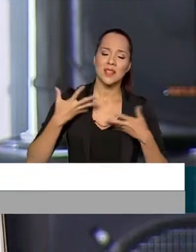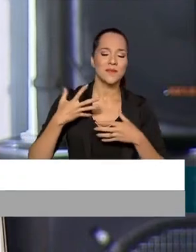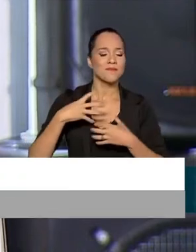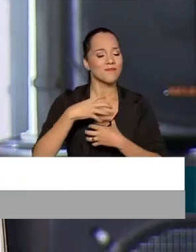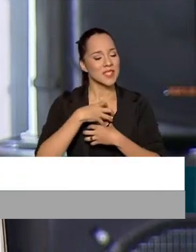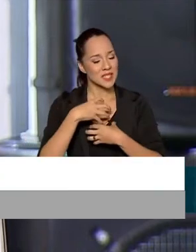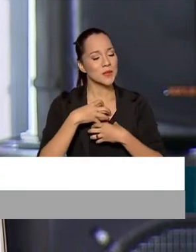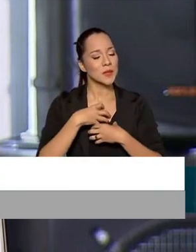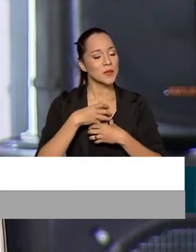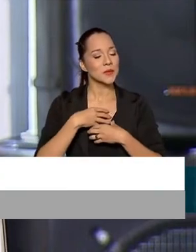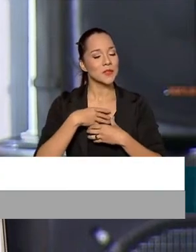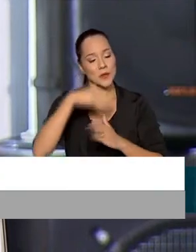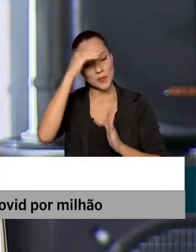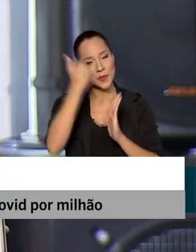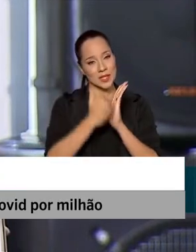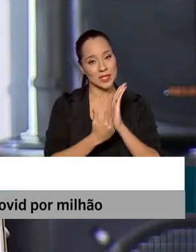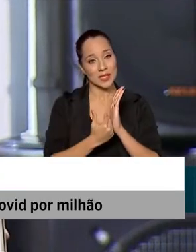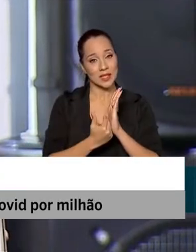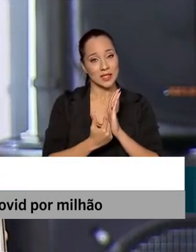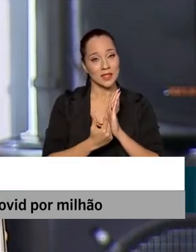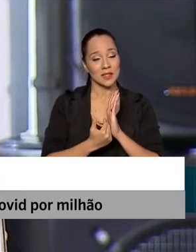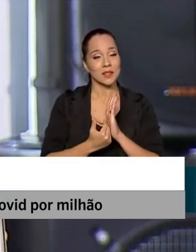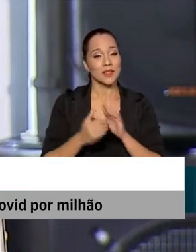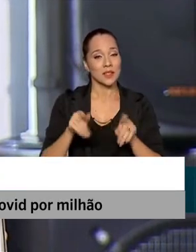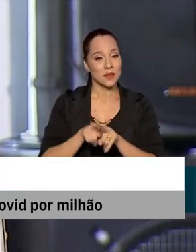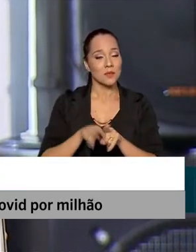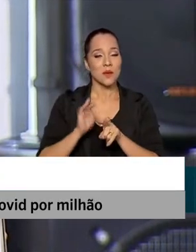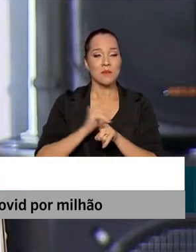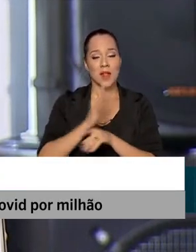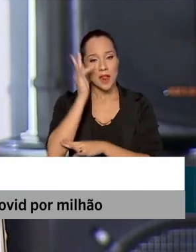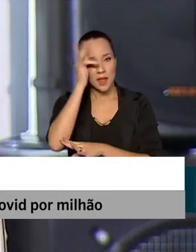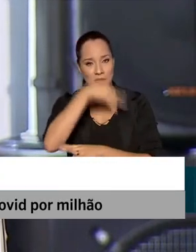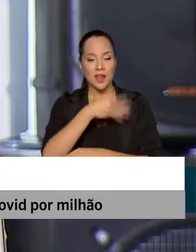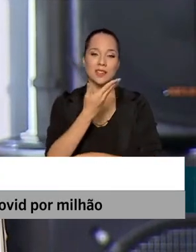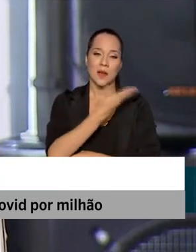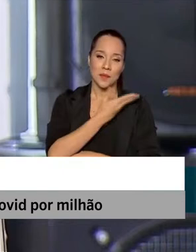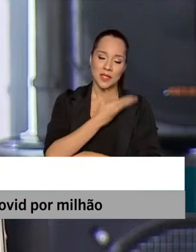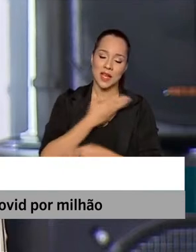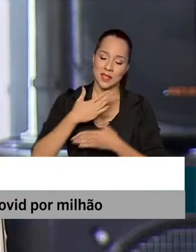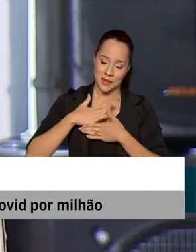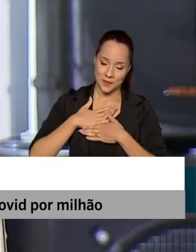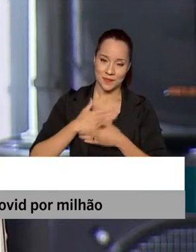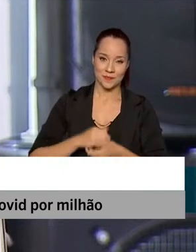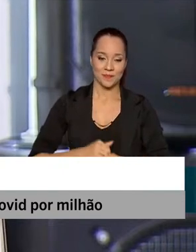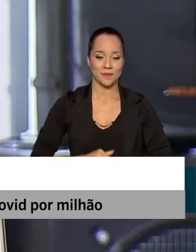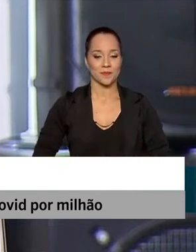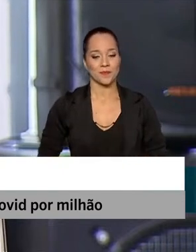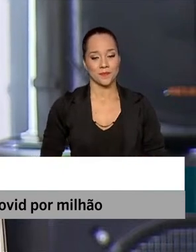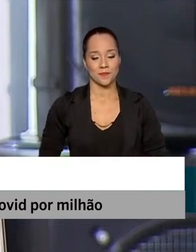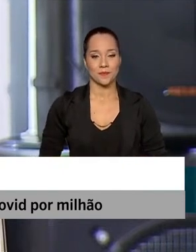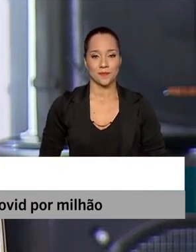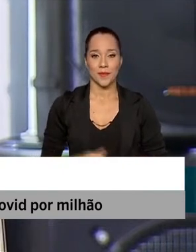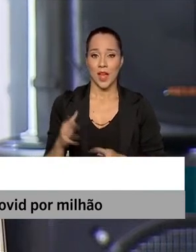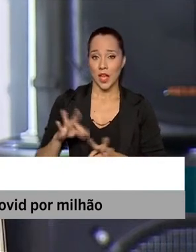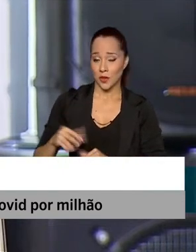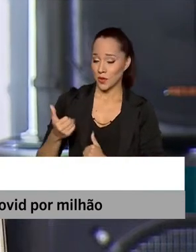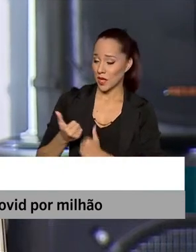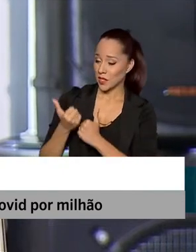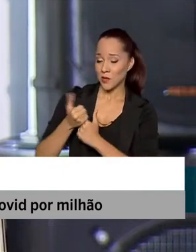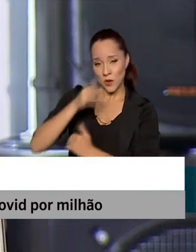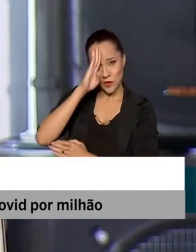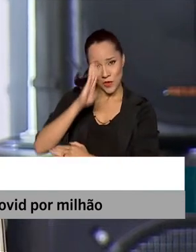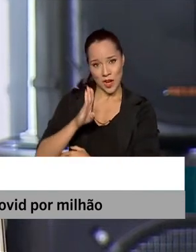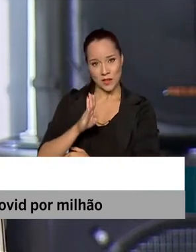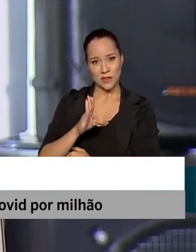sentimento do dever, pela disciplina intelectual e pela lealdade e amizade a mim dispensadas. Aos meus assessores